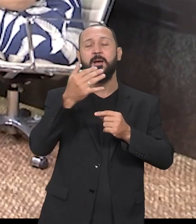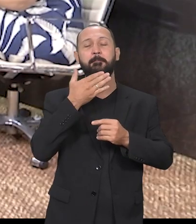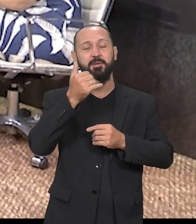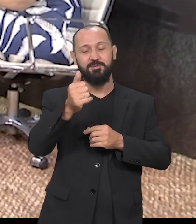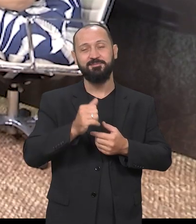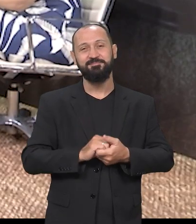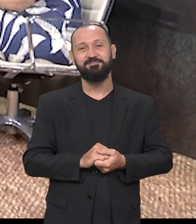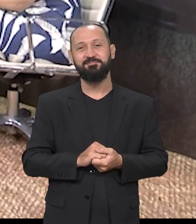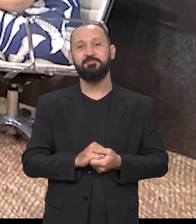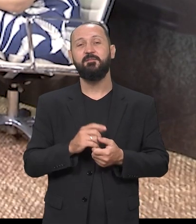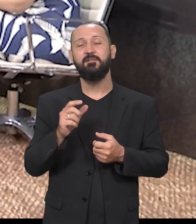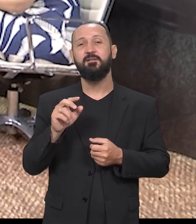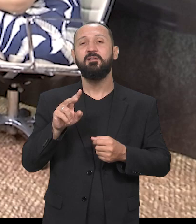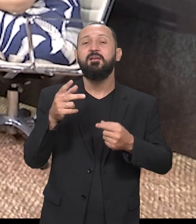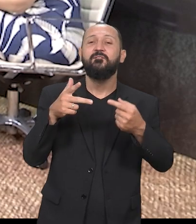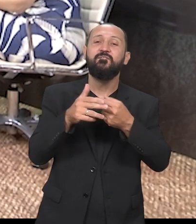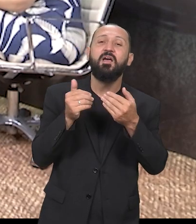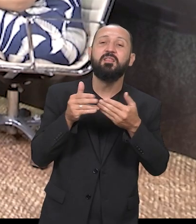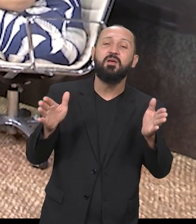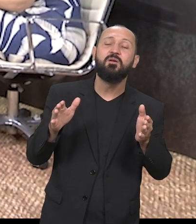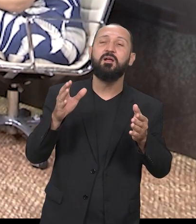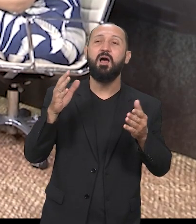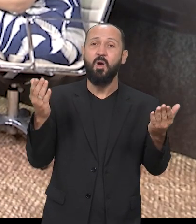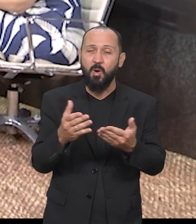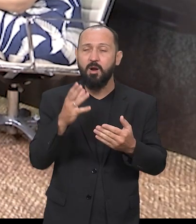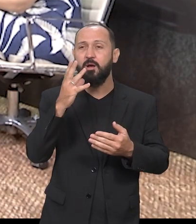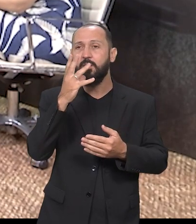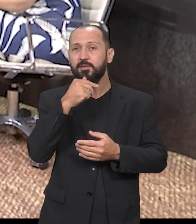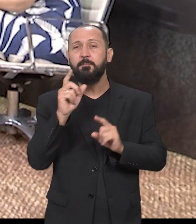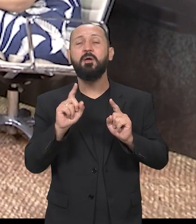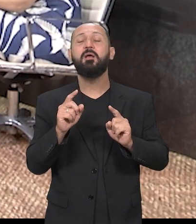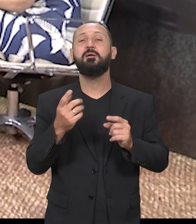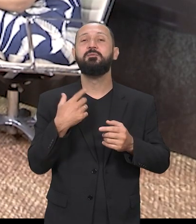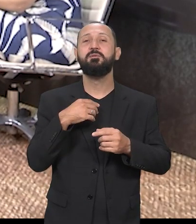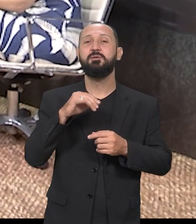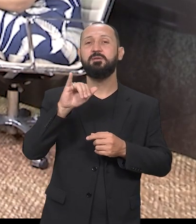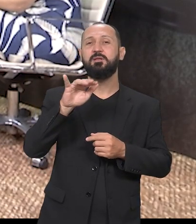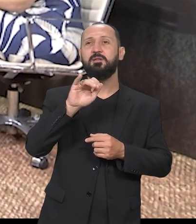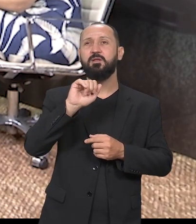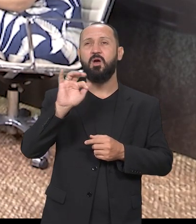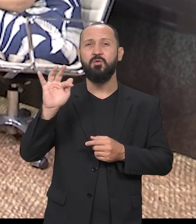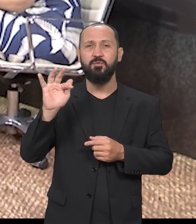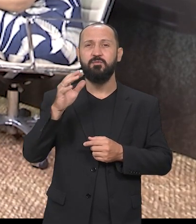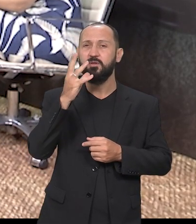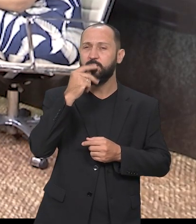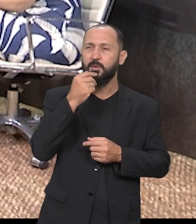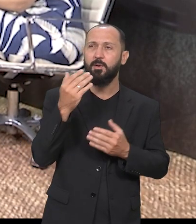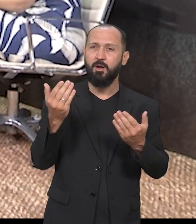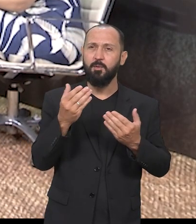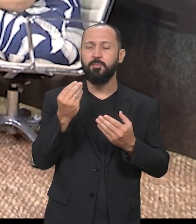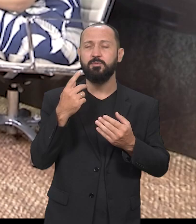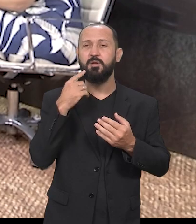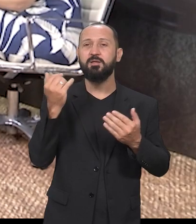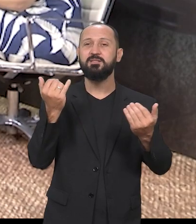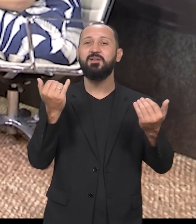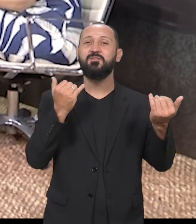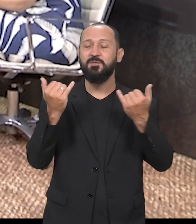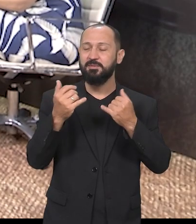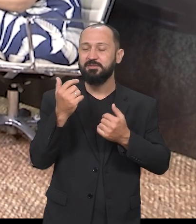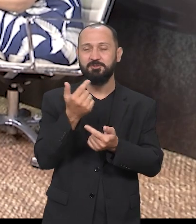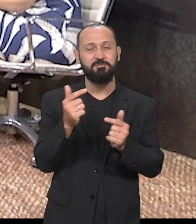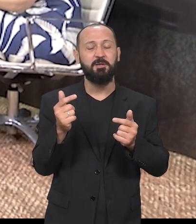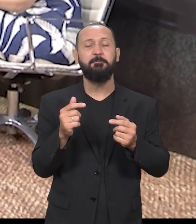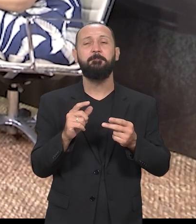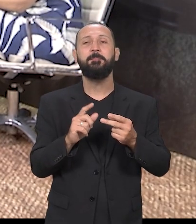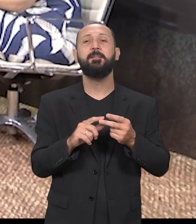melhorar ainda mais. E vai inaugurar logo ou ainda vai demorar um pouco? O do IALF acho que ainda vai demorar um pouquinho. Eu não tenho